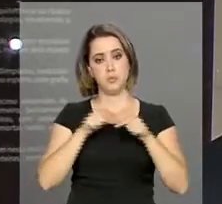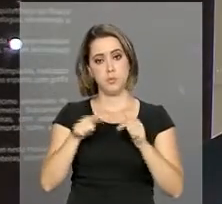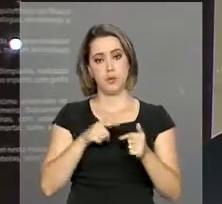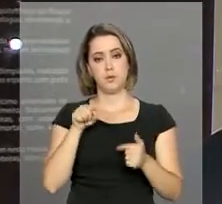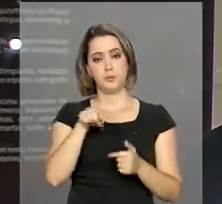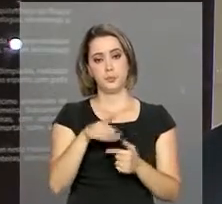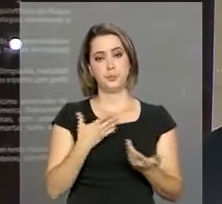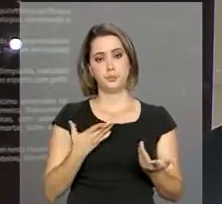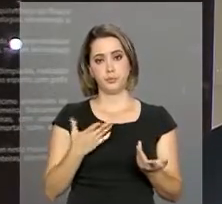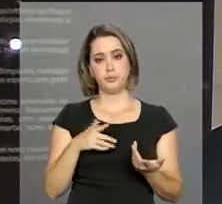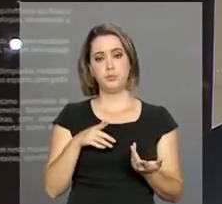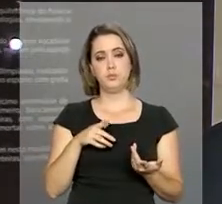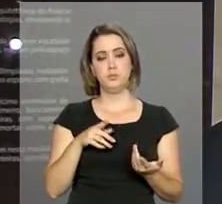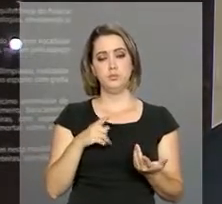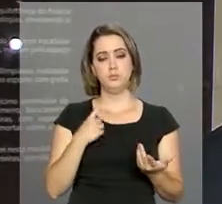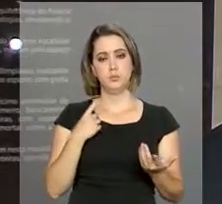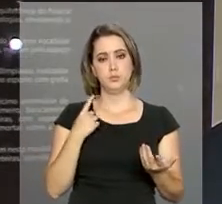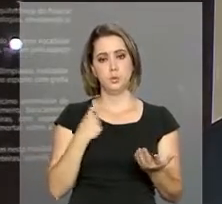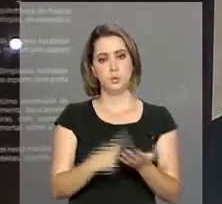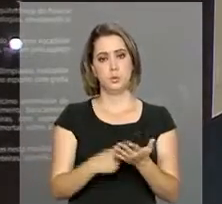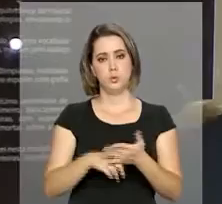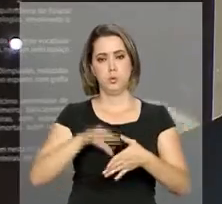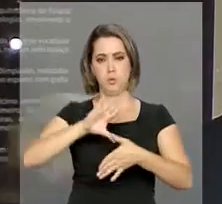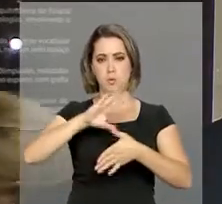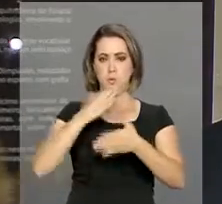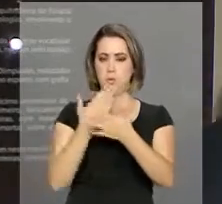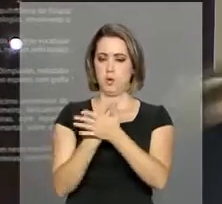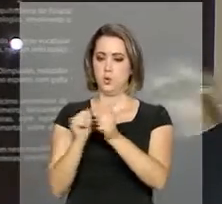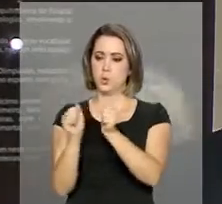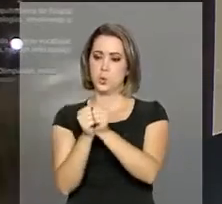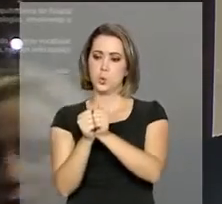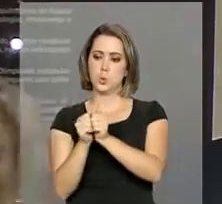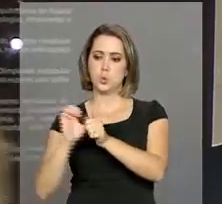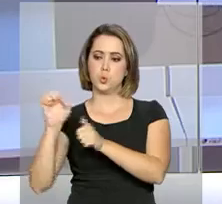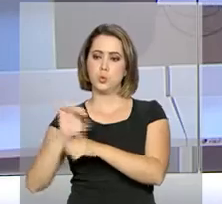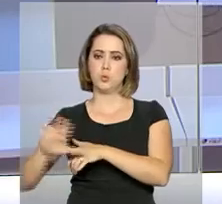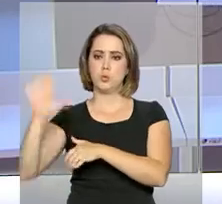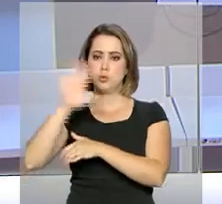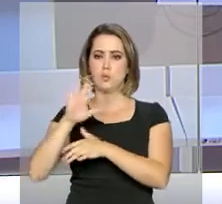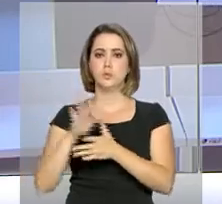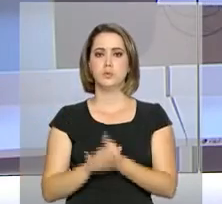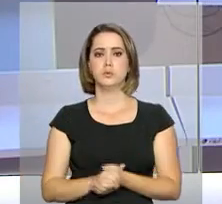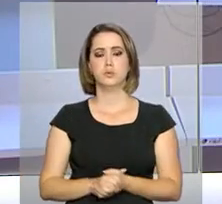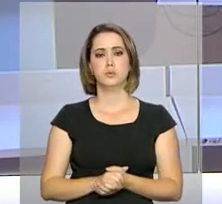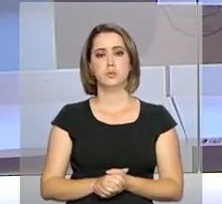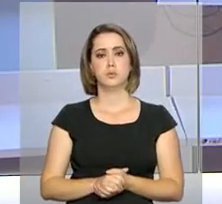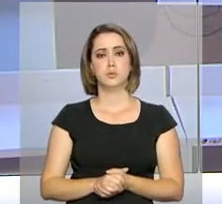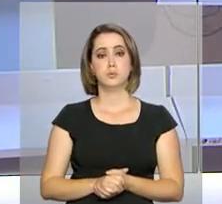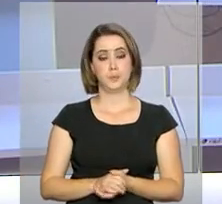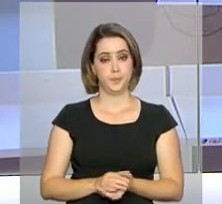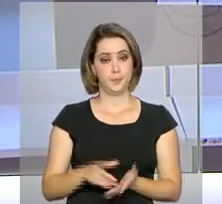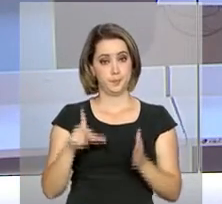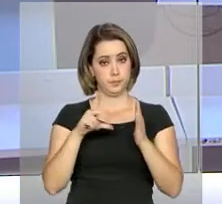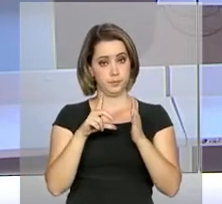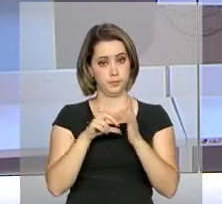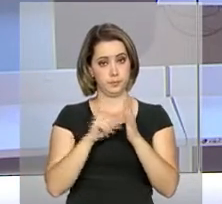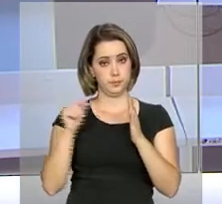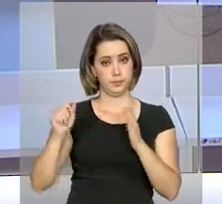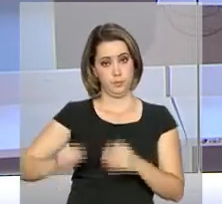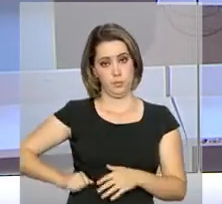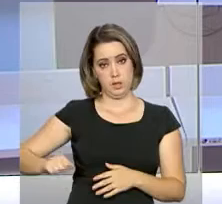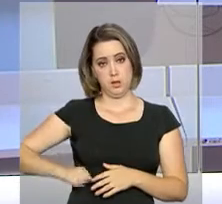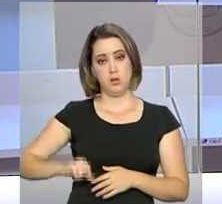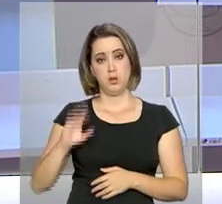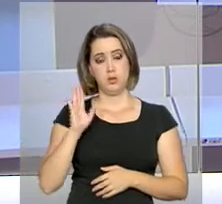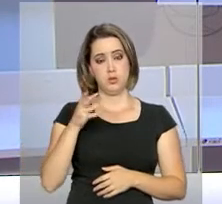muito intensamente num acordo Mercosul e União Europeia, que está indo muito bem. O Palácio do Itamaraty completa